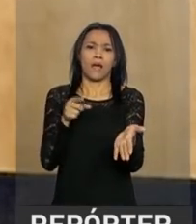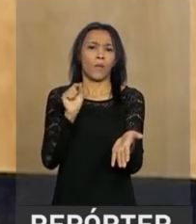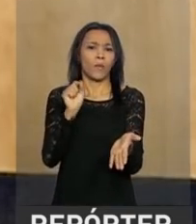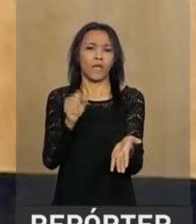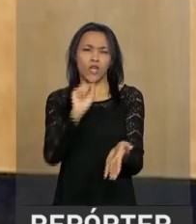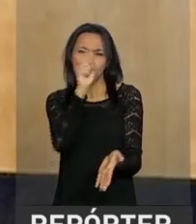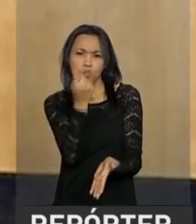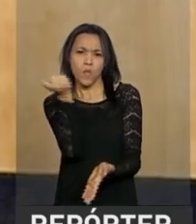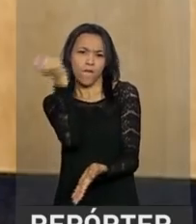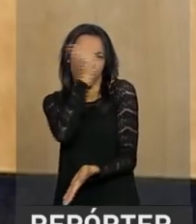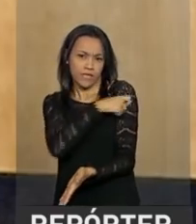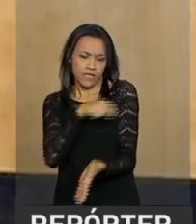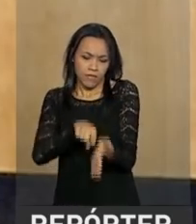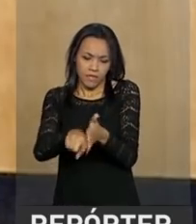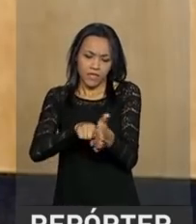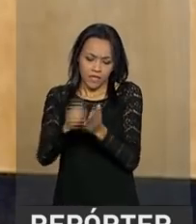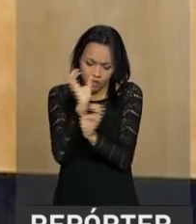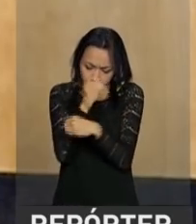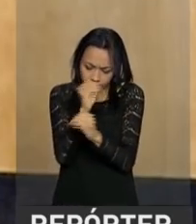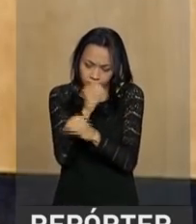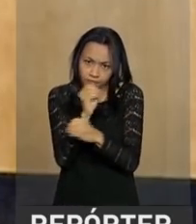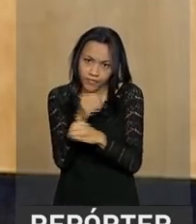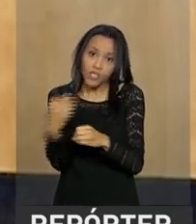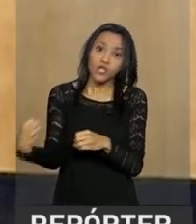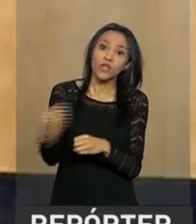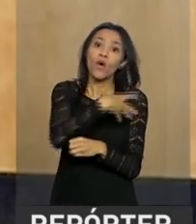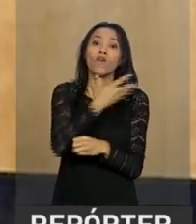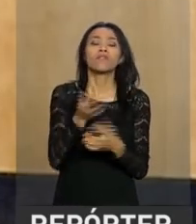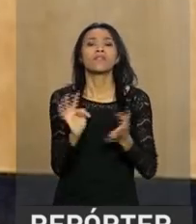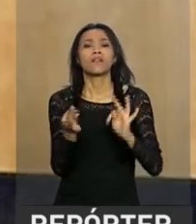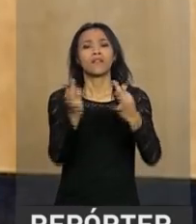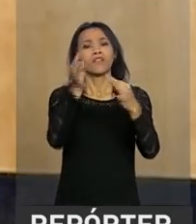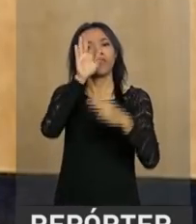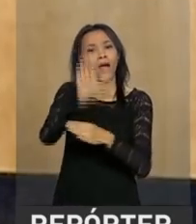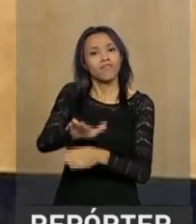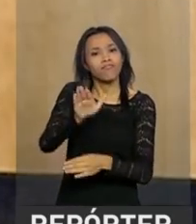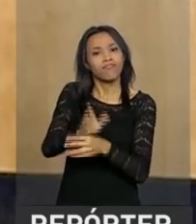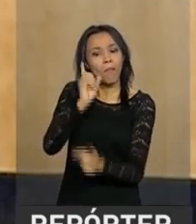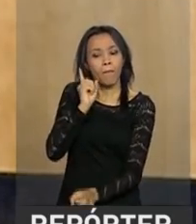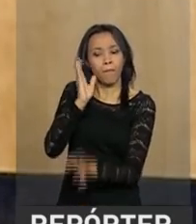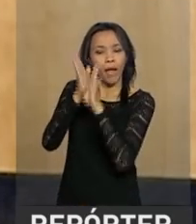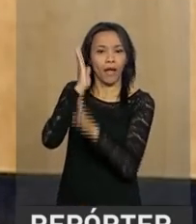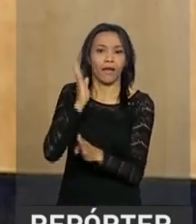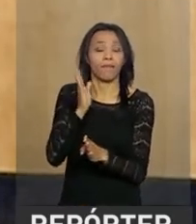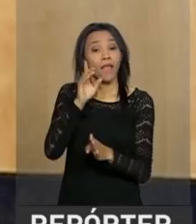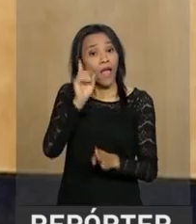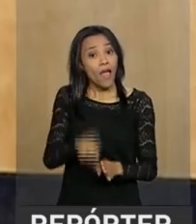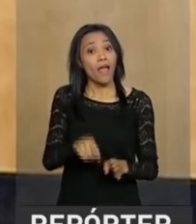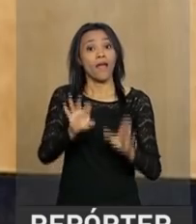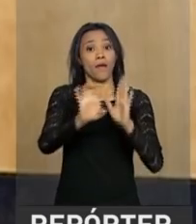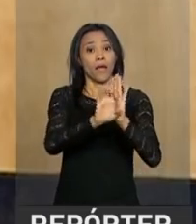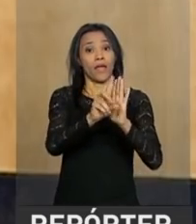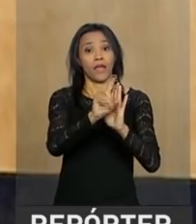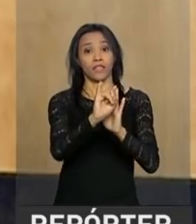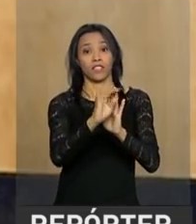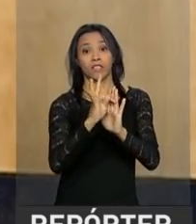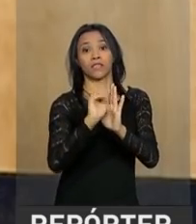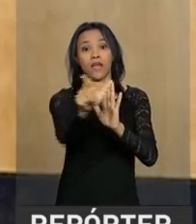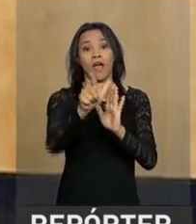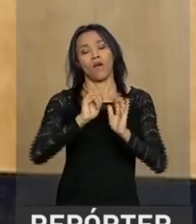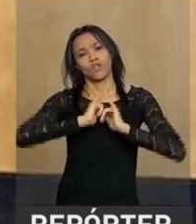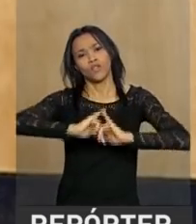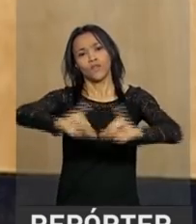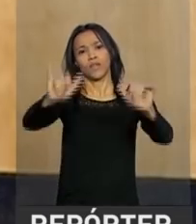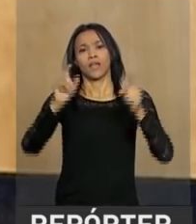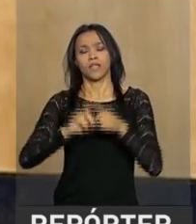uma vacina e também incentivar novas tecnologias para o diagnóstico. Esse é um edital lançado em conjunto pelo